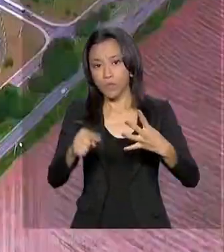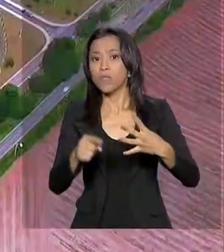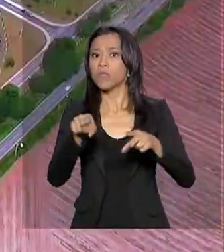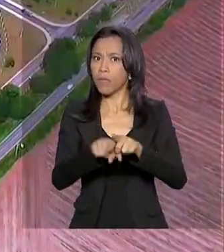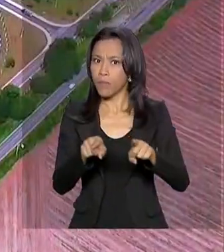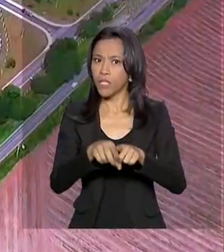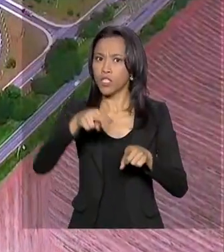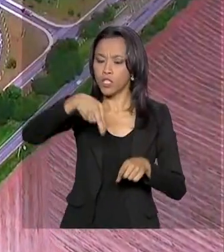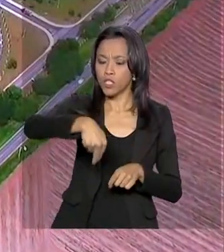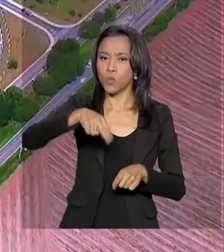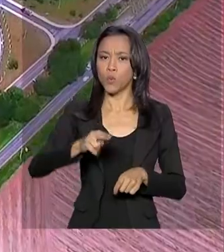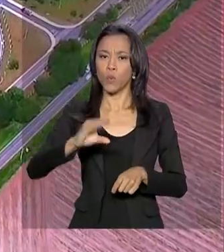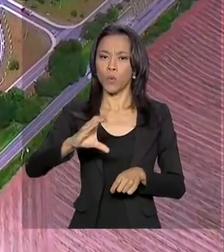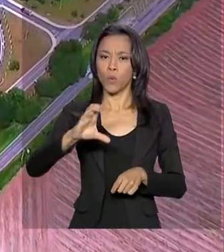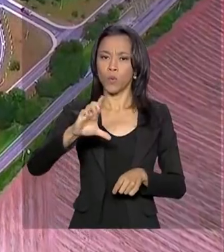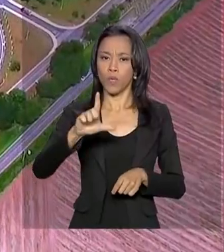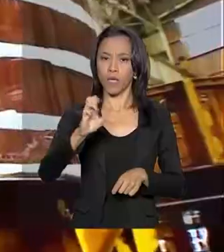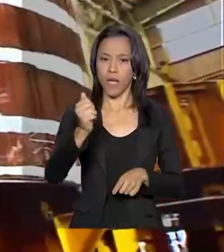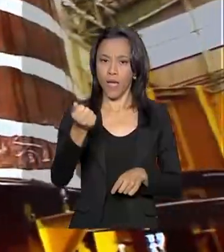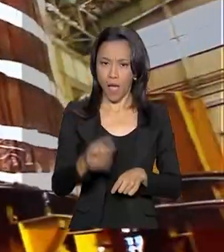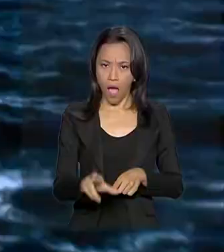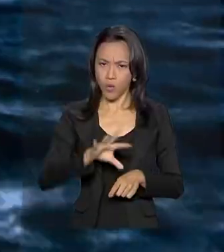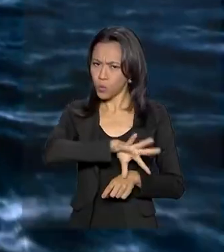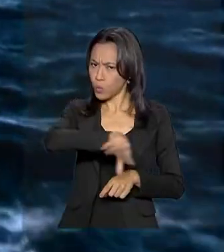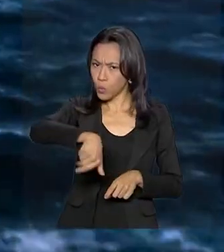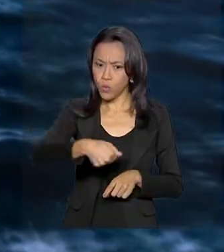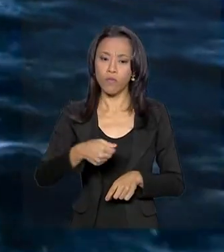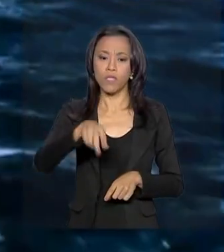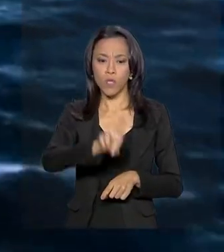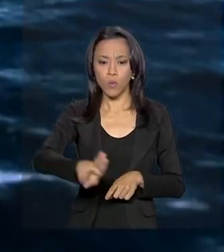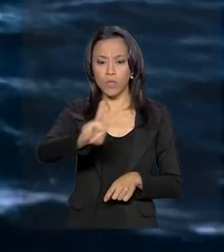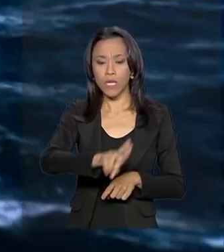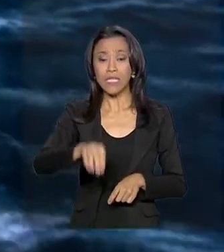nuclear. Todos serão usados para tomar conta dos